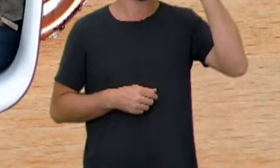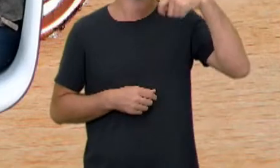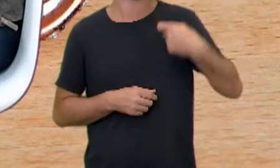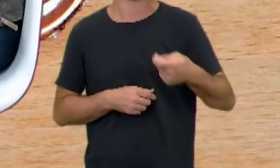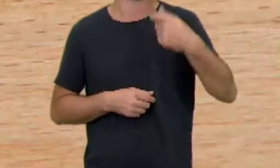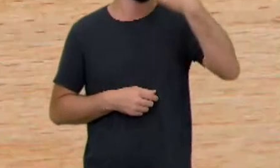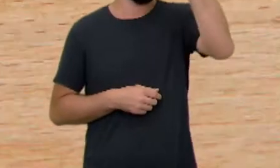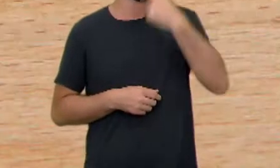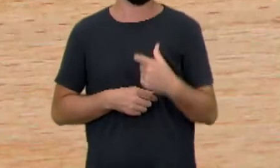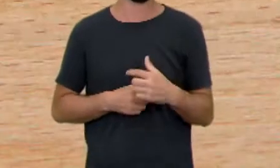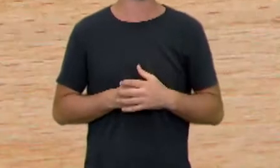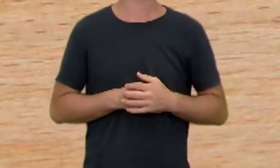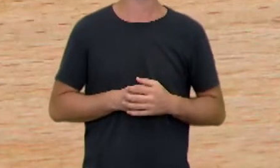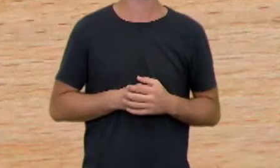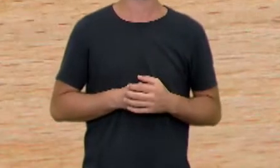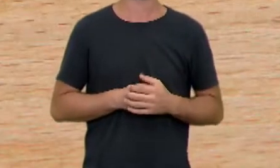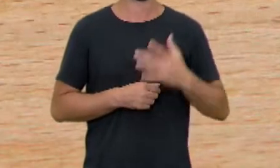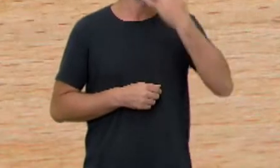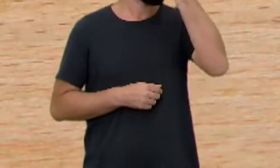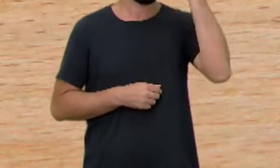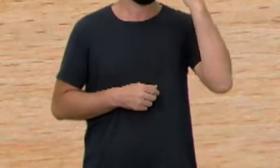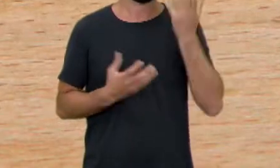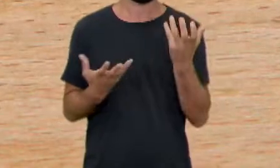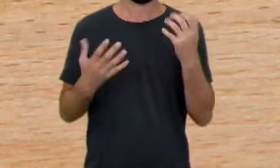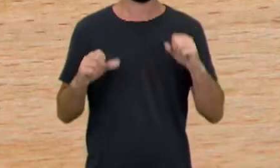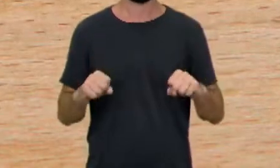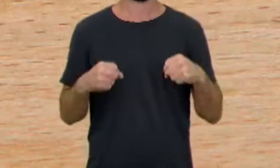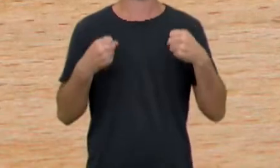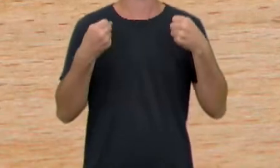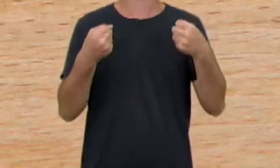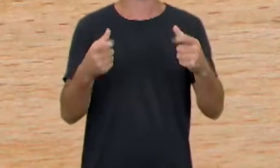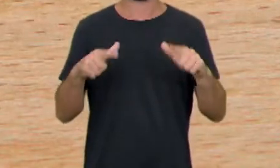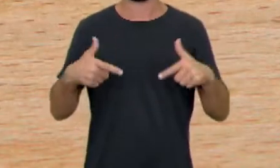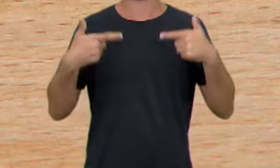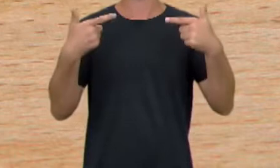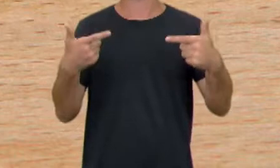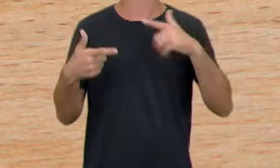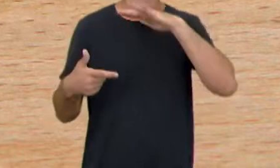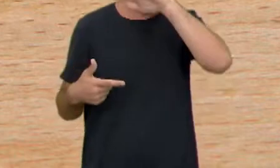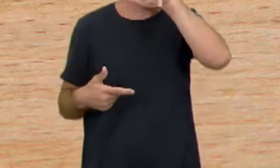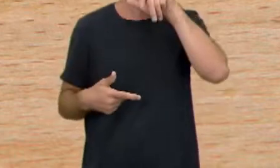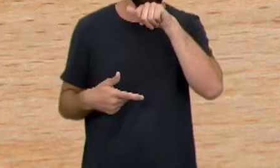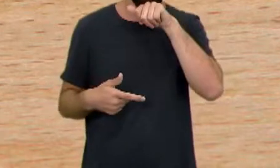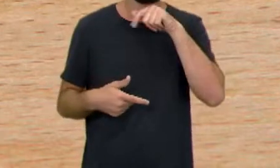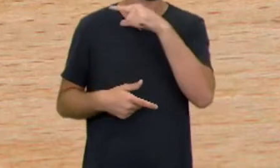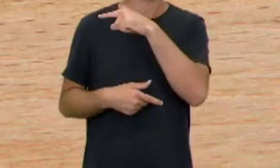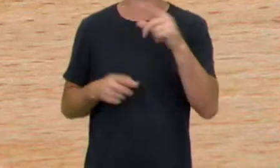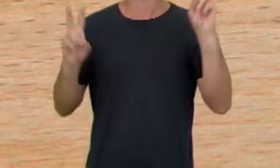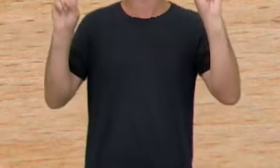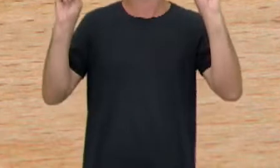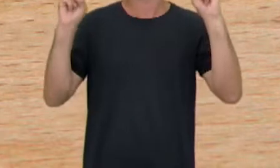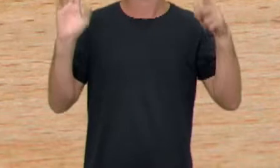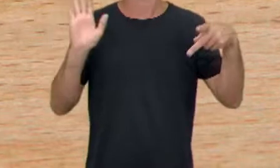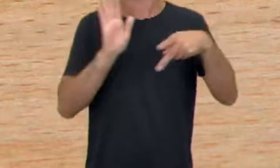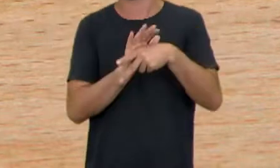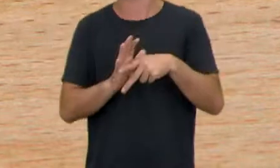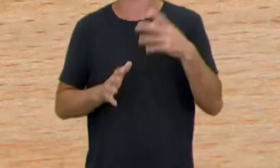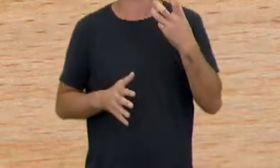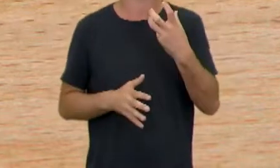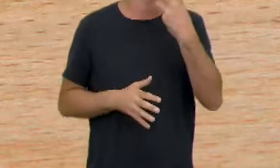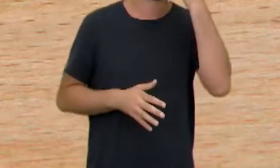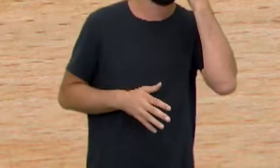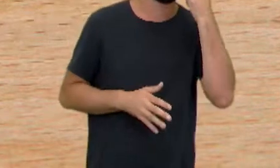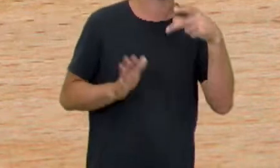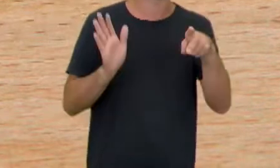se alguém vai militar dentro da causa animal, ela necessariamente vai falar de adoção e de castração. Certo.